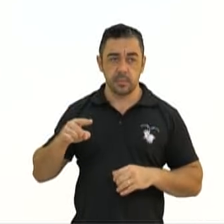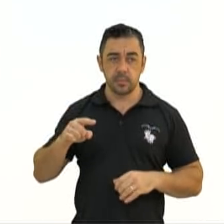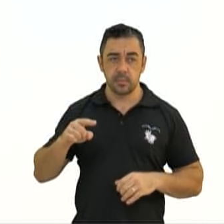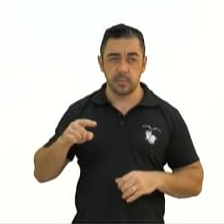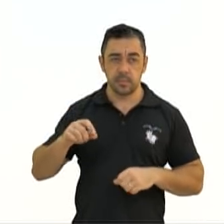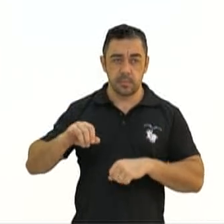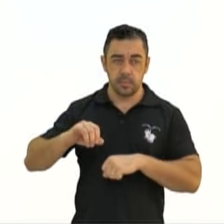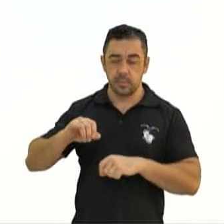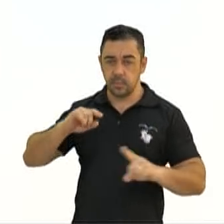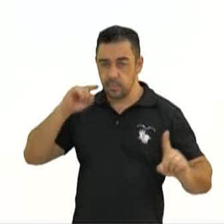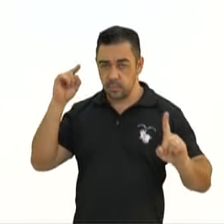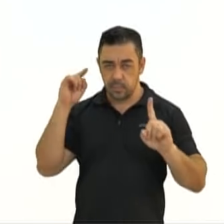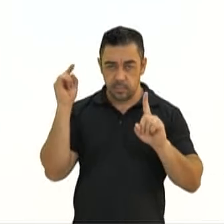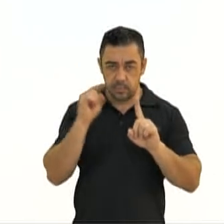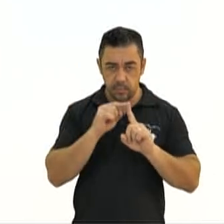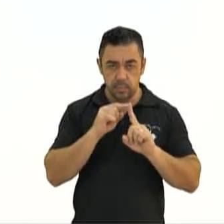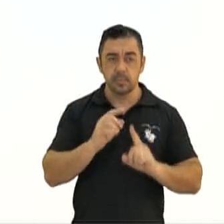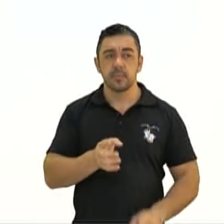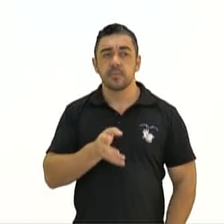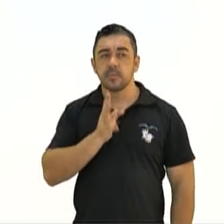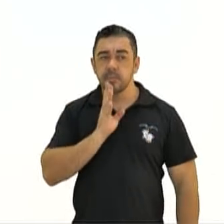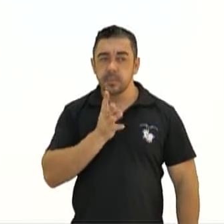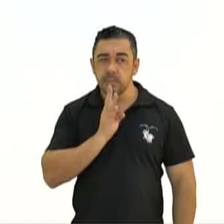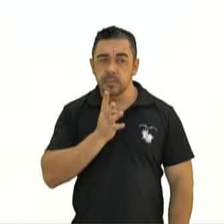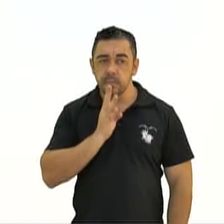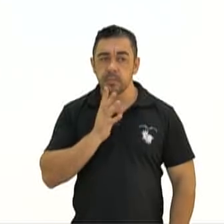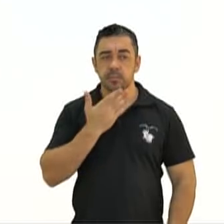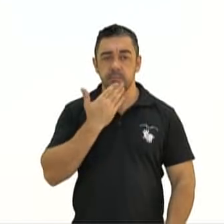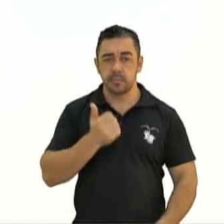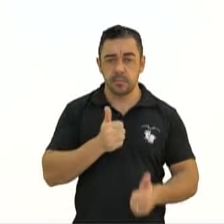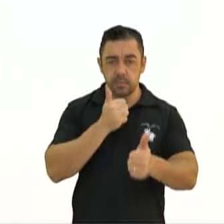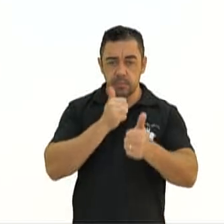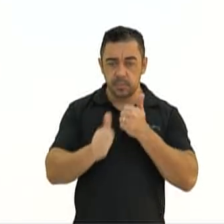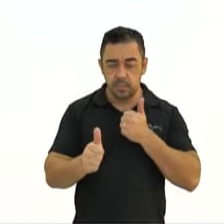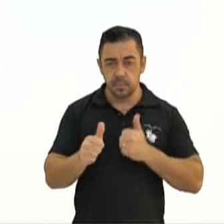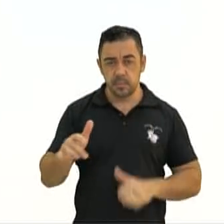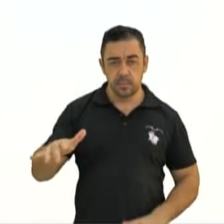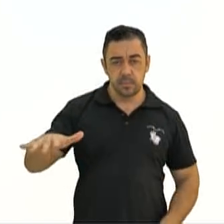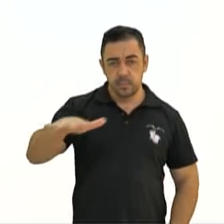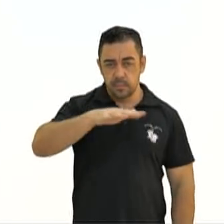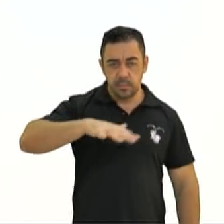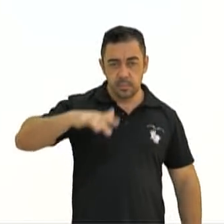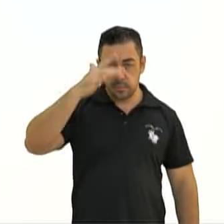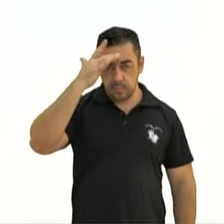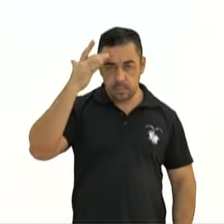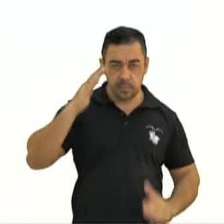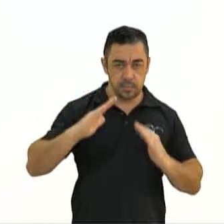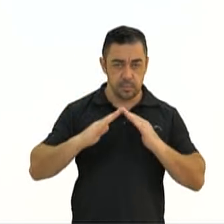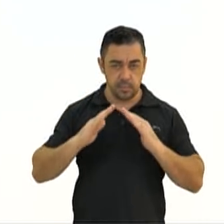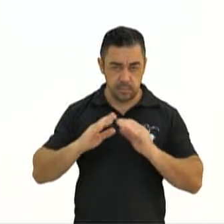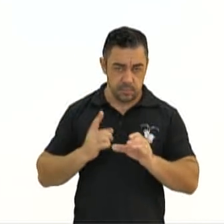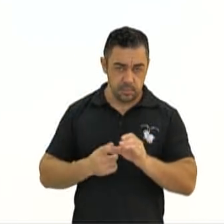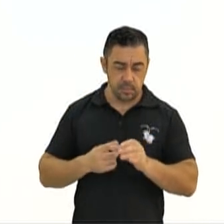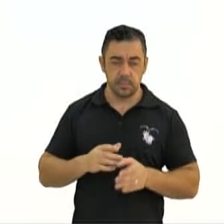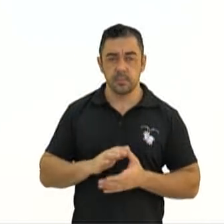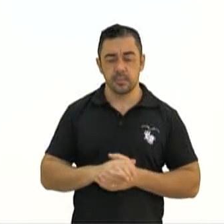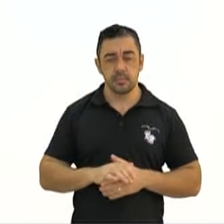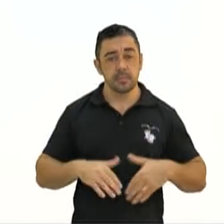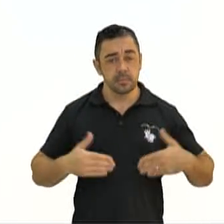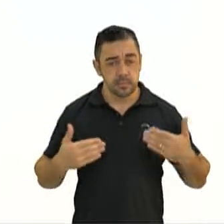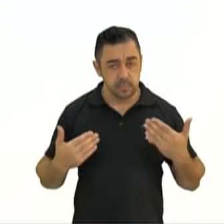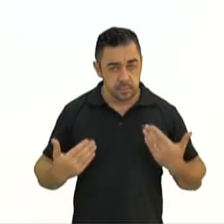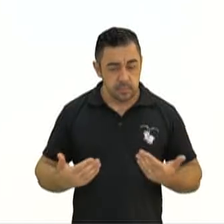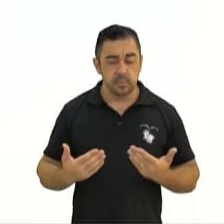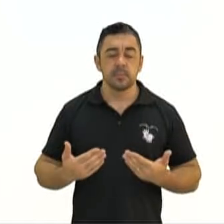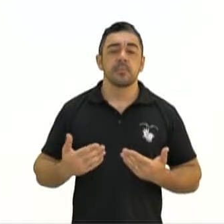com o objetivo de conhecer o esporte preferido dos moradores de uma cidade. Para